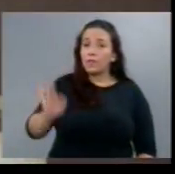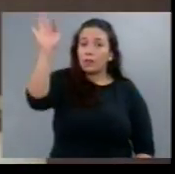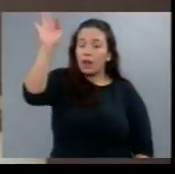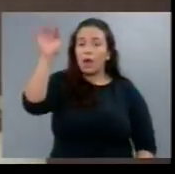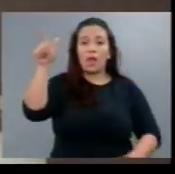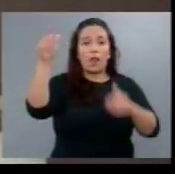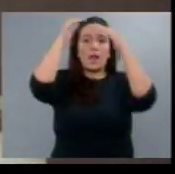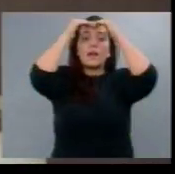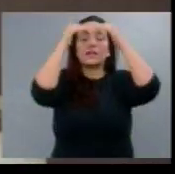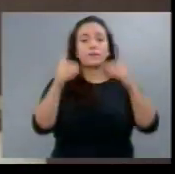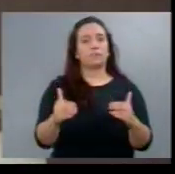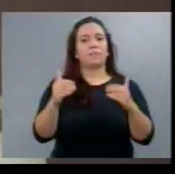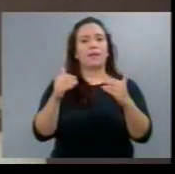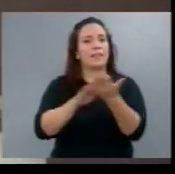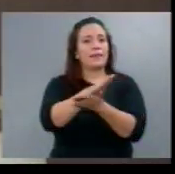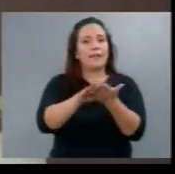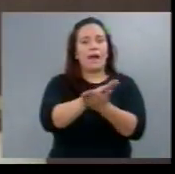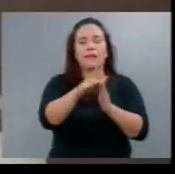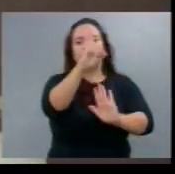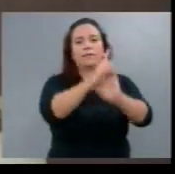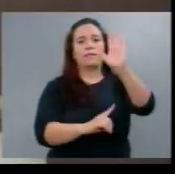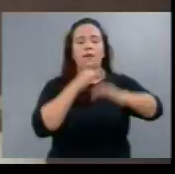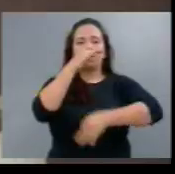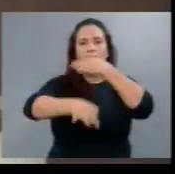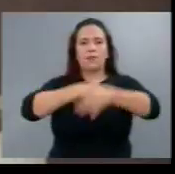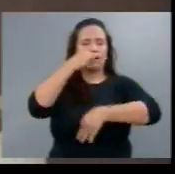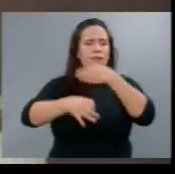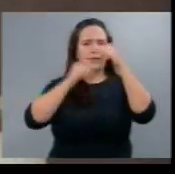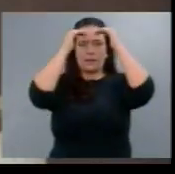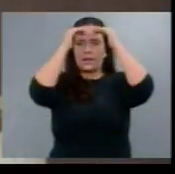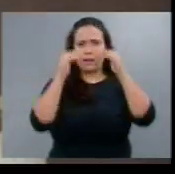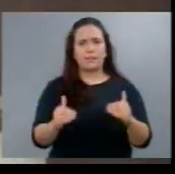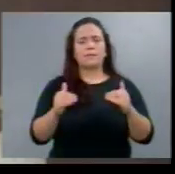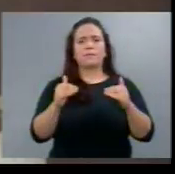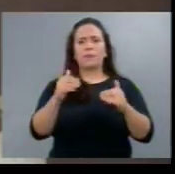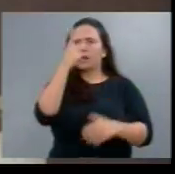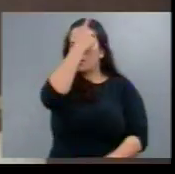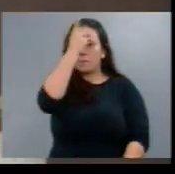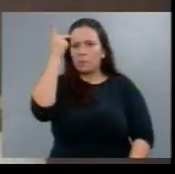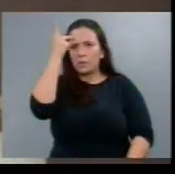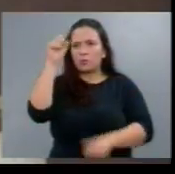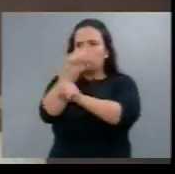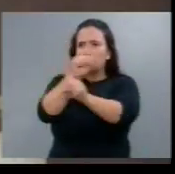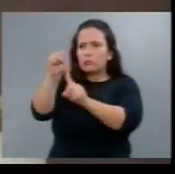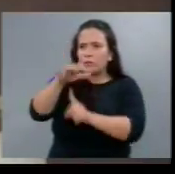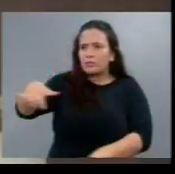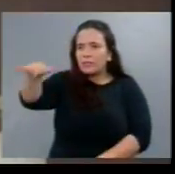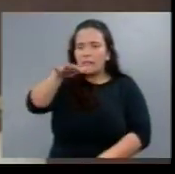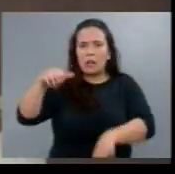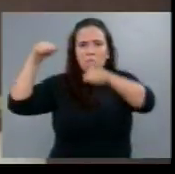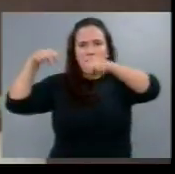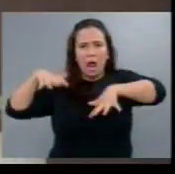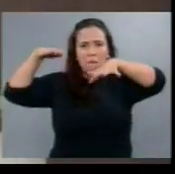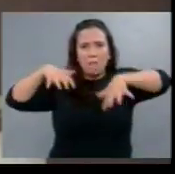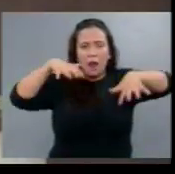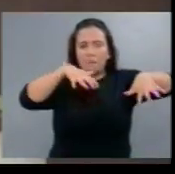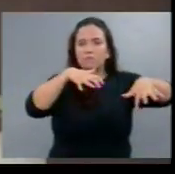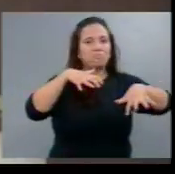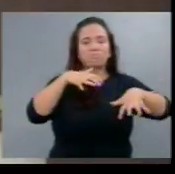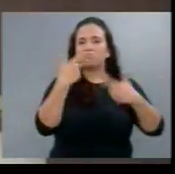não respeita a democracia, que não respeita as ruas, que não respeita as maiorias